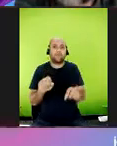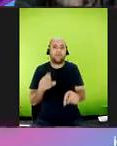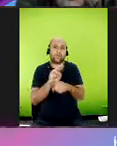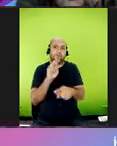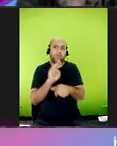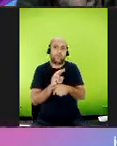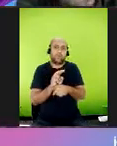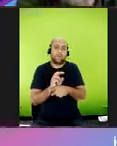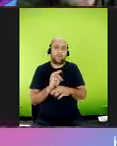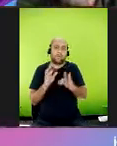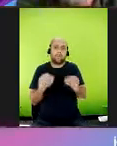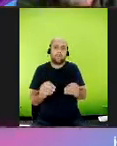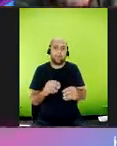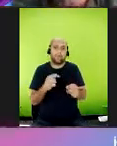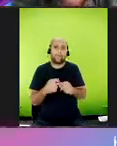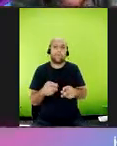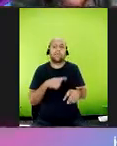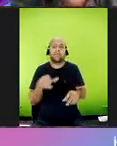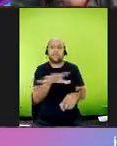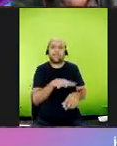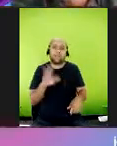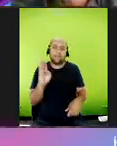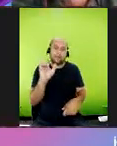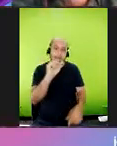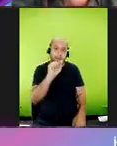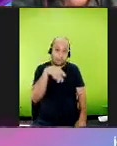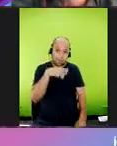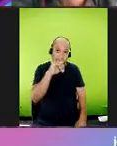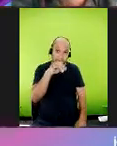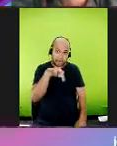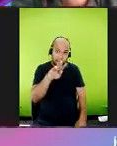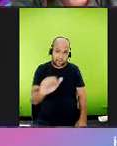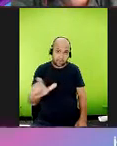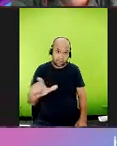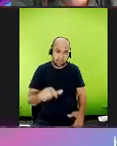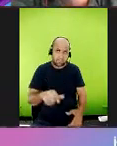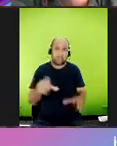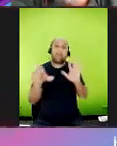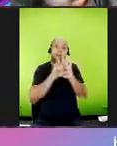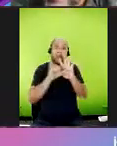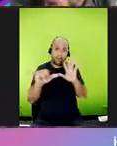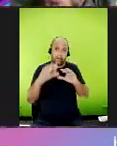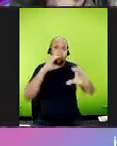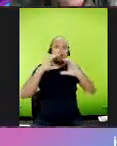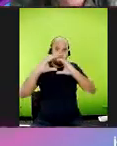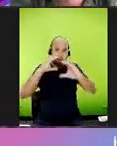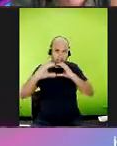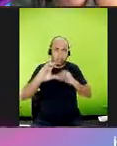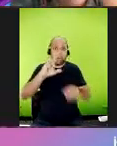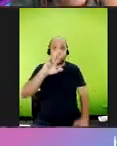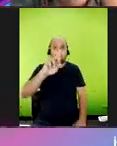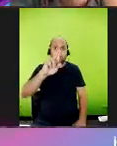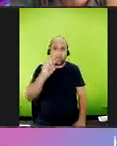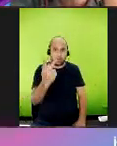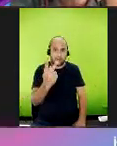tudo em torno disso né tá até as questões ambientais legais de comunicação em humanos onde eu tô de um